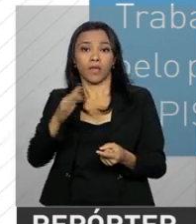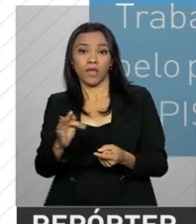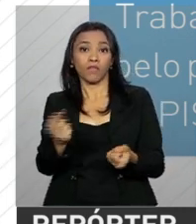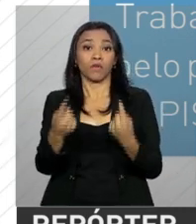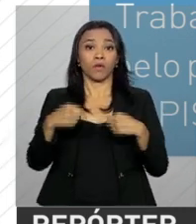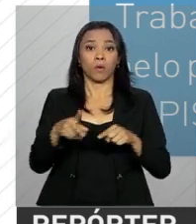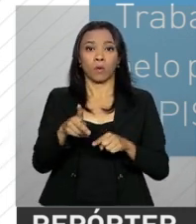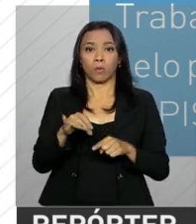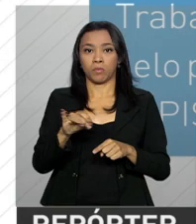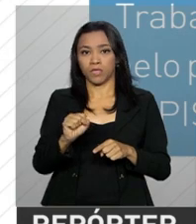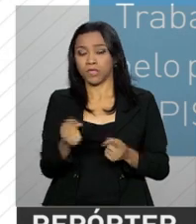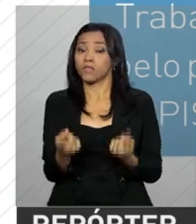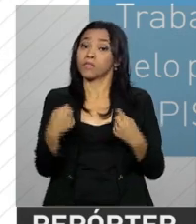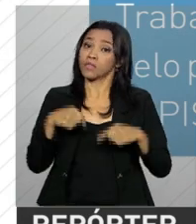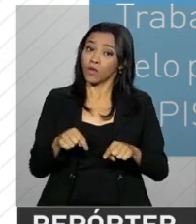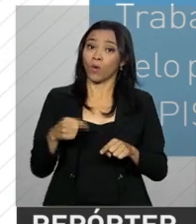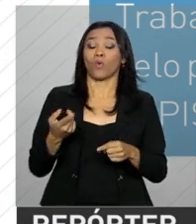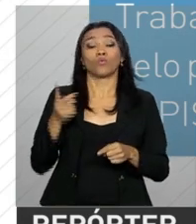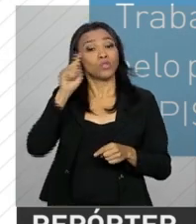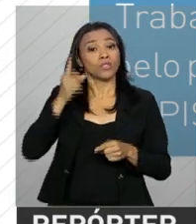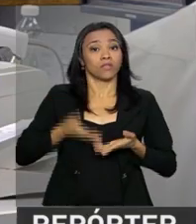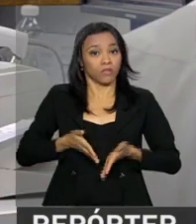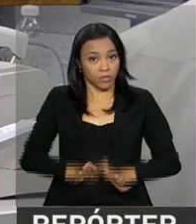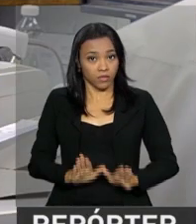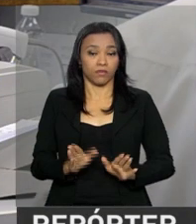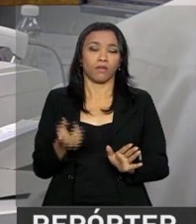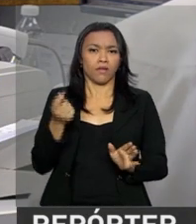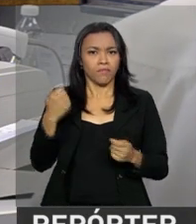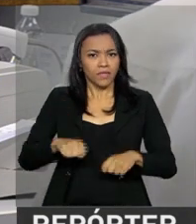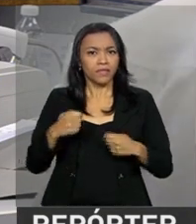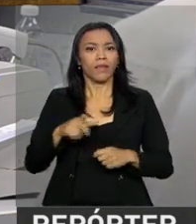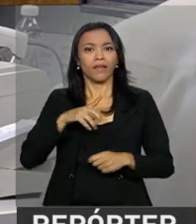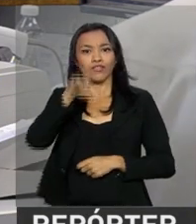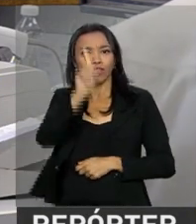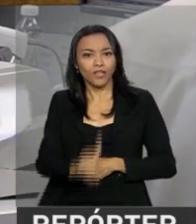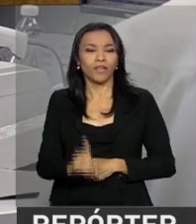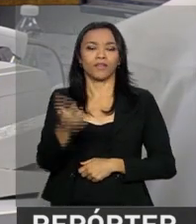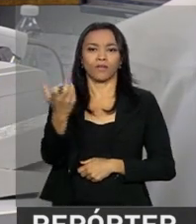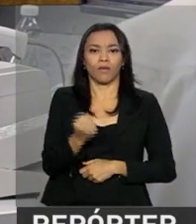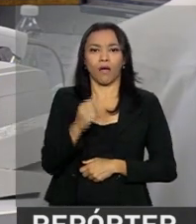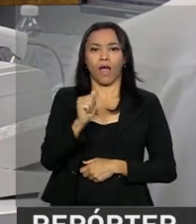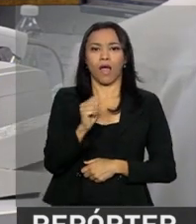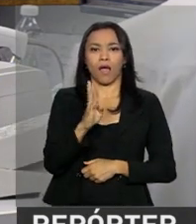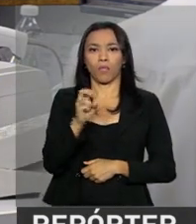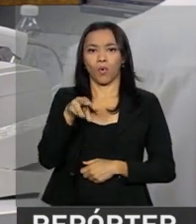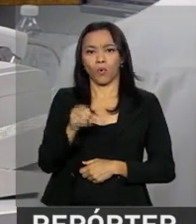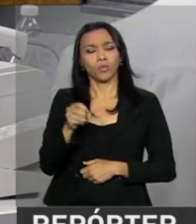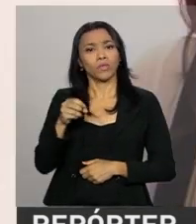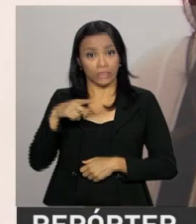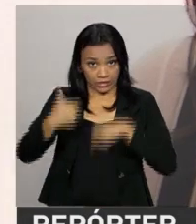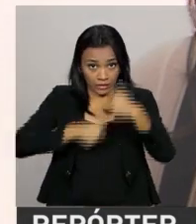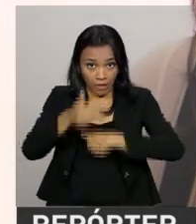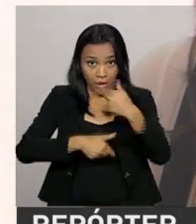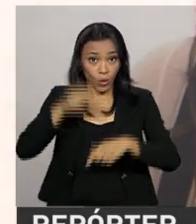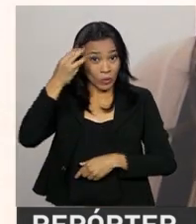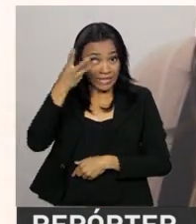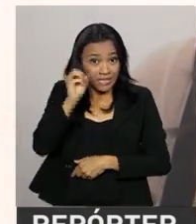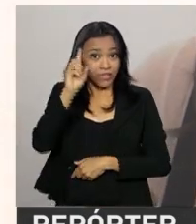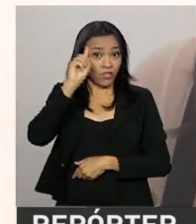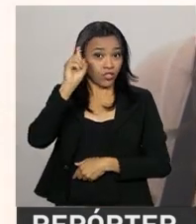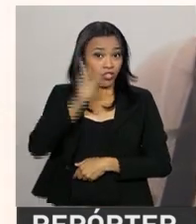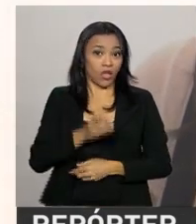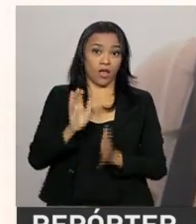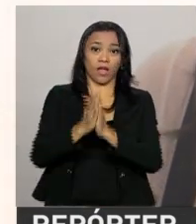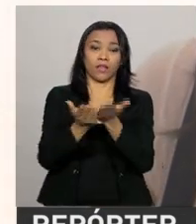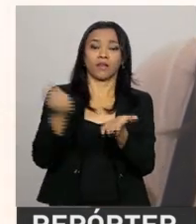pispasep e data de nascimento tem direito ao benefício quem trabalhou pelo menos 30 dias com carteira assinada e